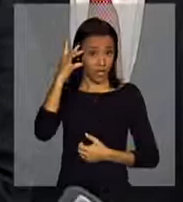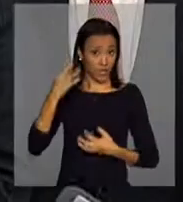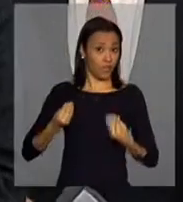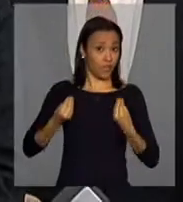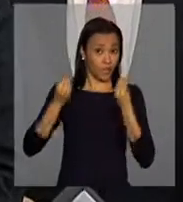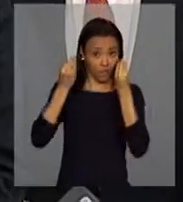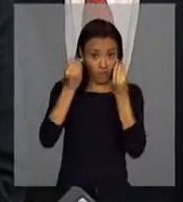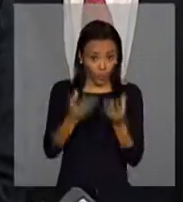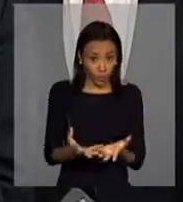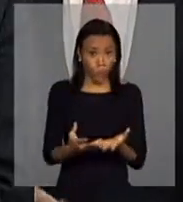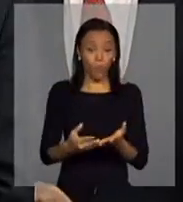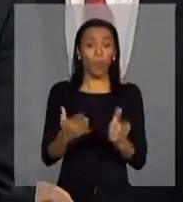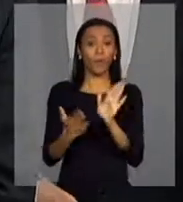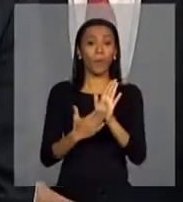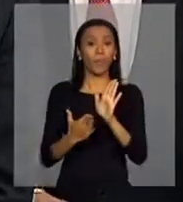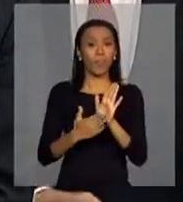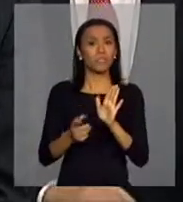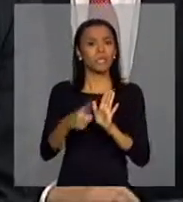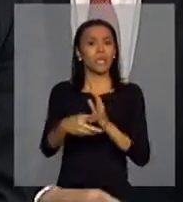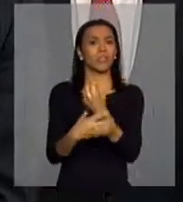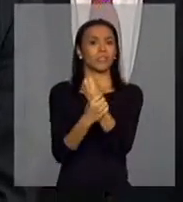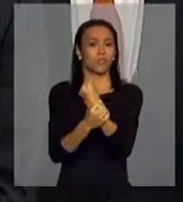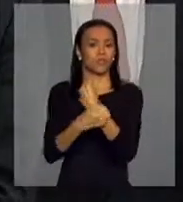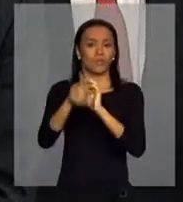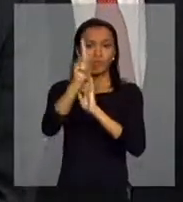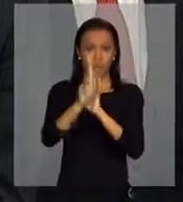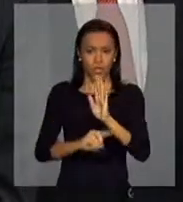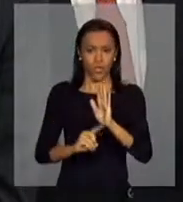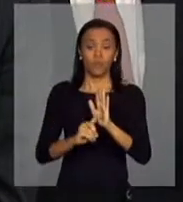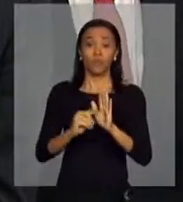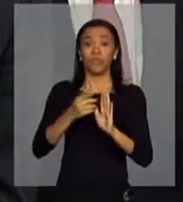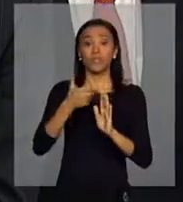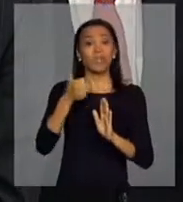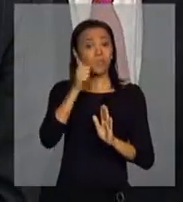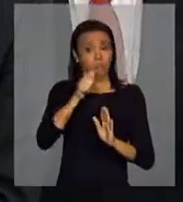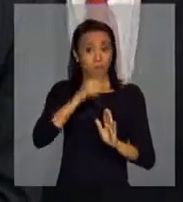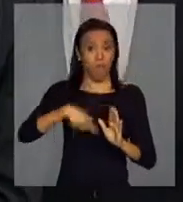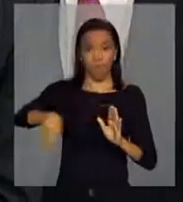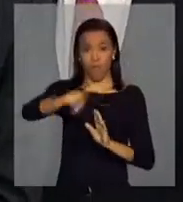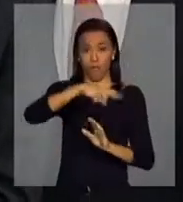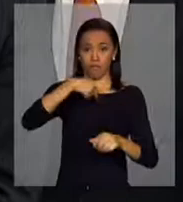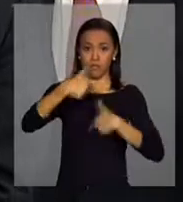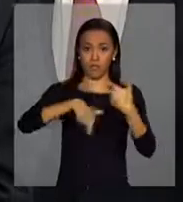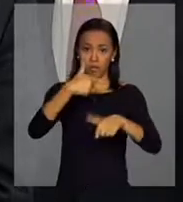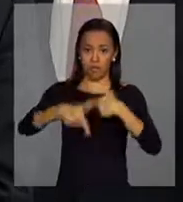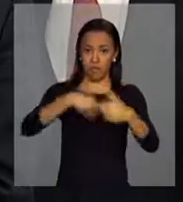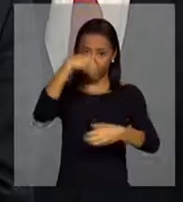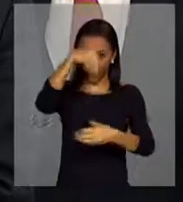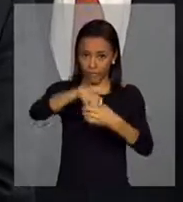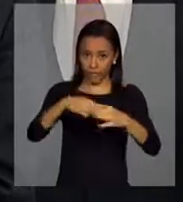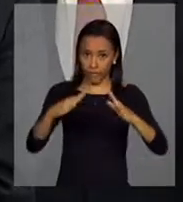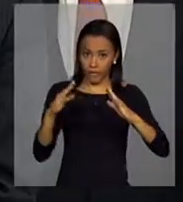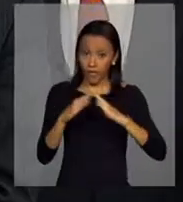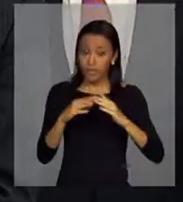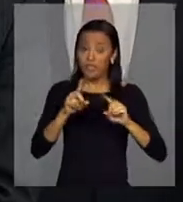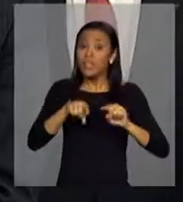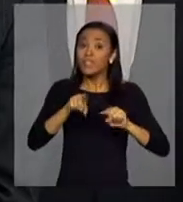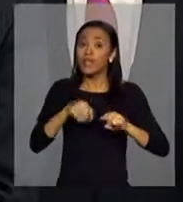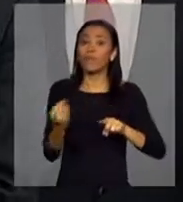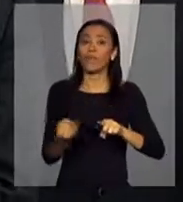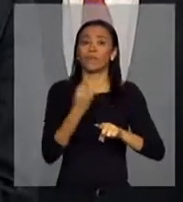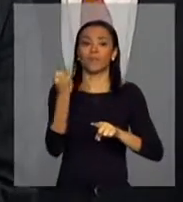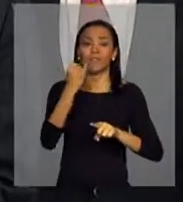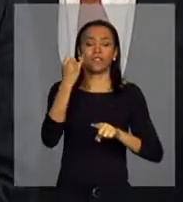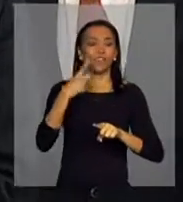dos trabalhadores domésticos, que garante esse equilíbrio e, portanto, é uma contribuição importante ao nosso trabalho. Nós vamos